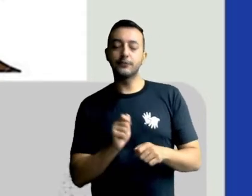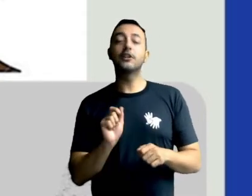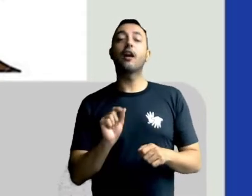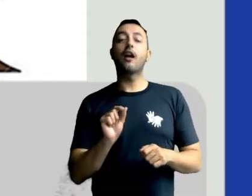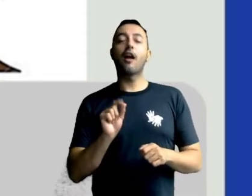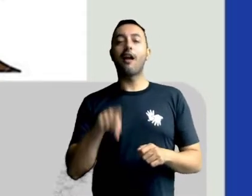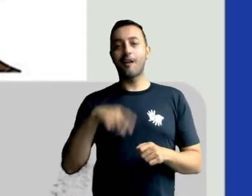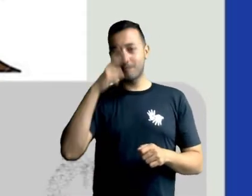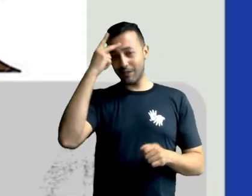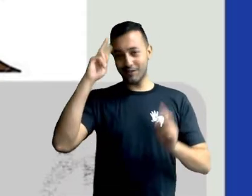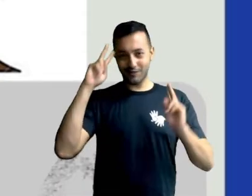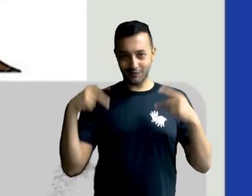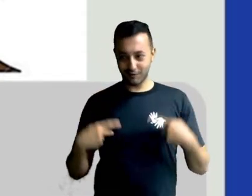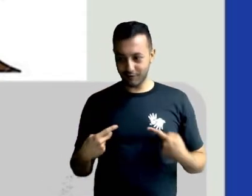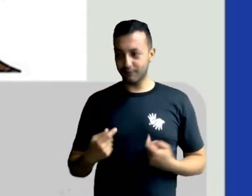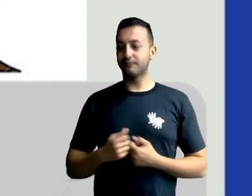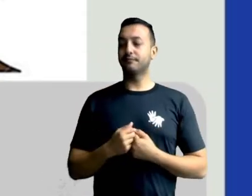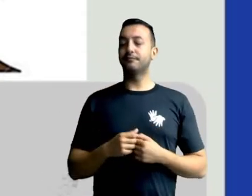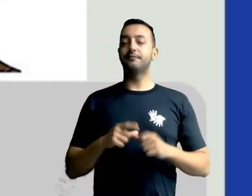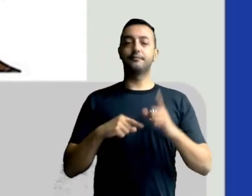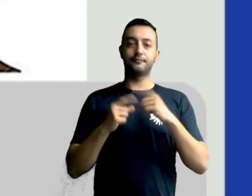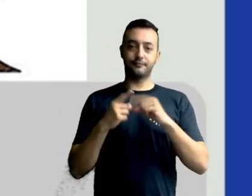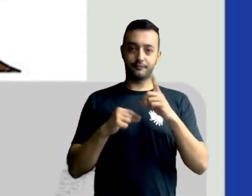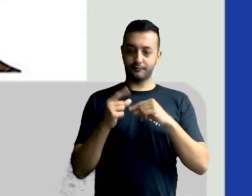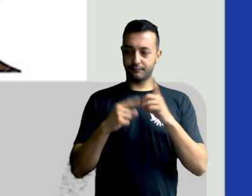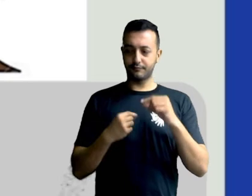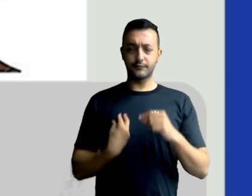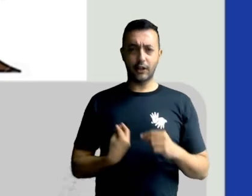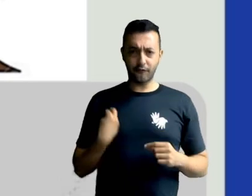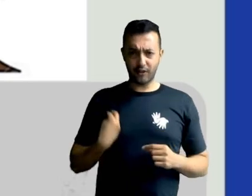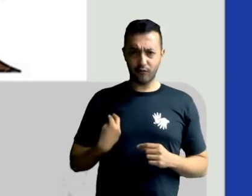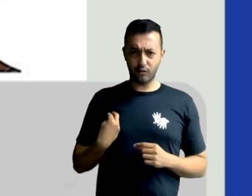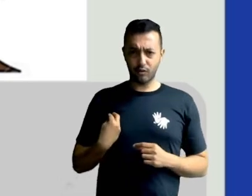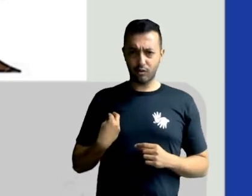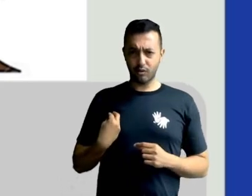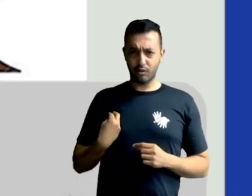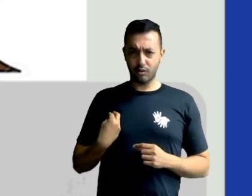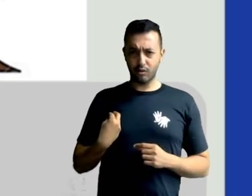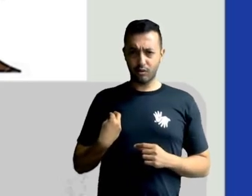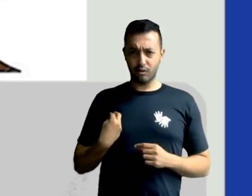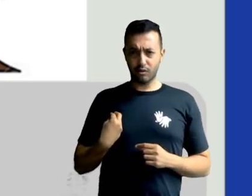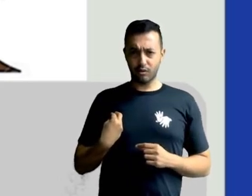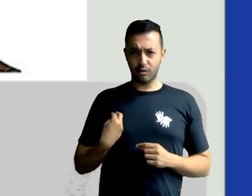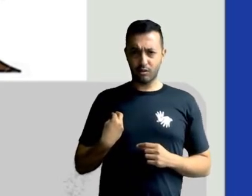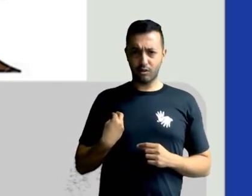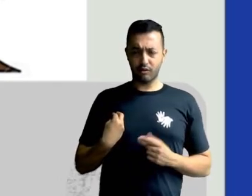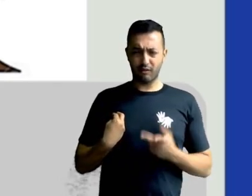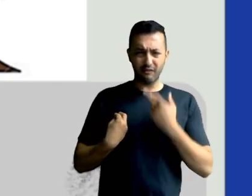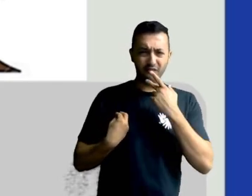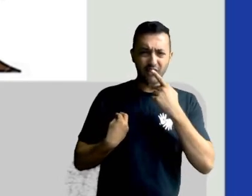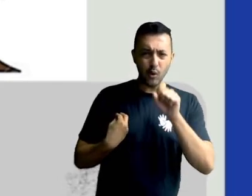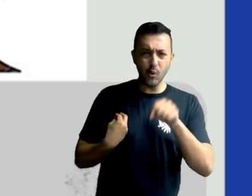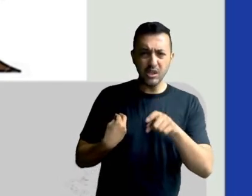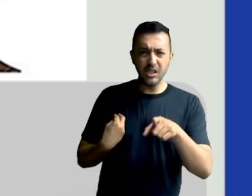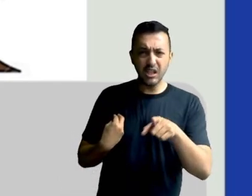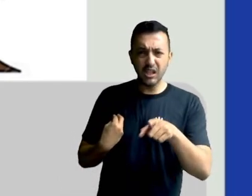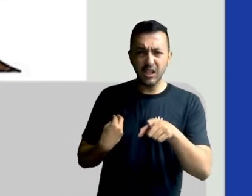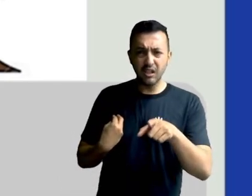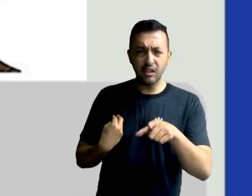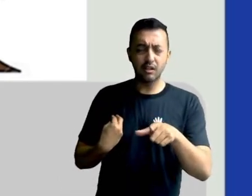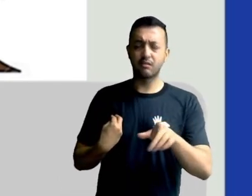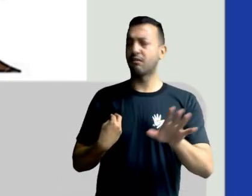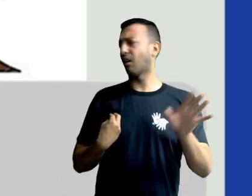pelo homem, isso mesmo. A estrela é um ser vivo? Sim, Eu ouvi alguém